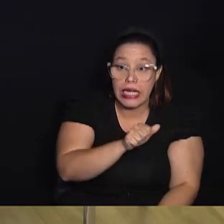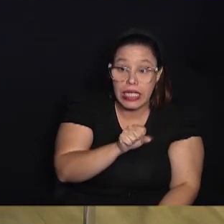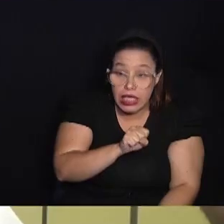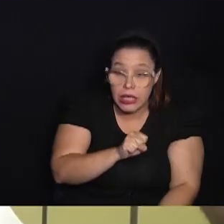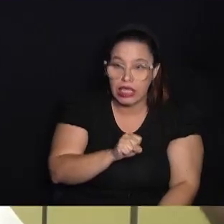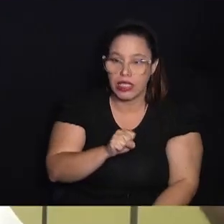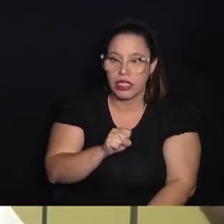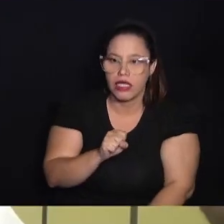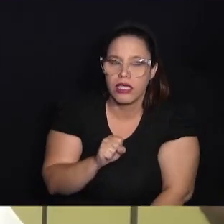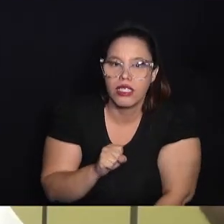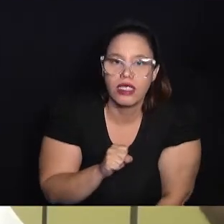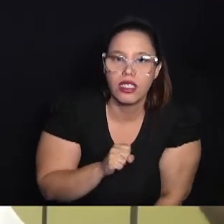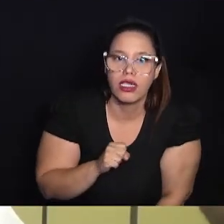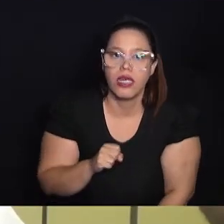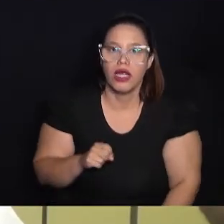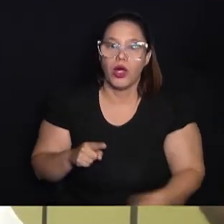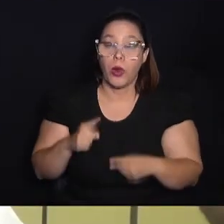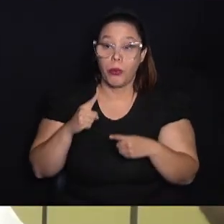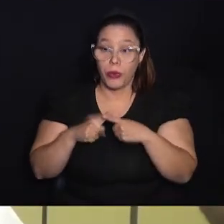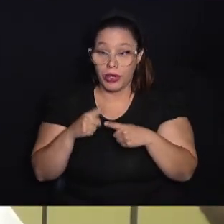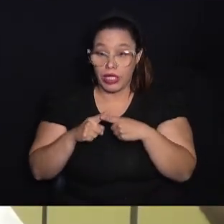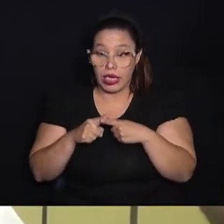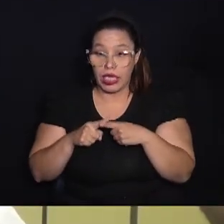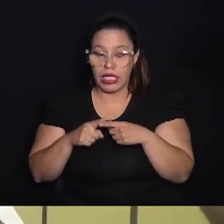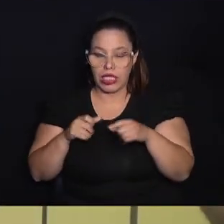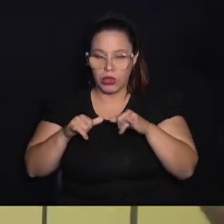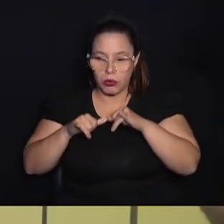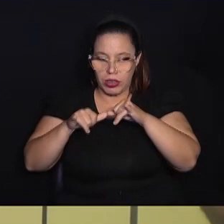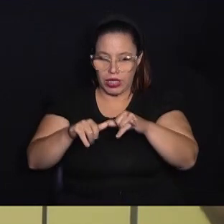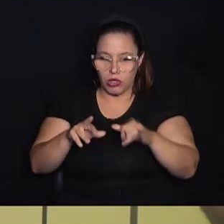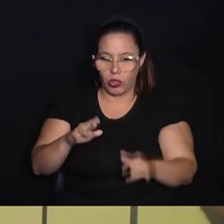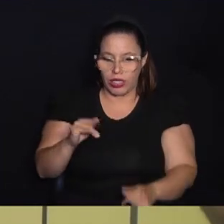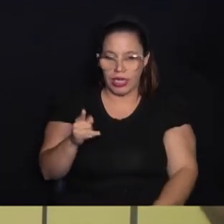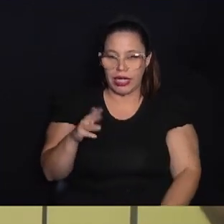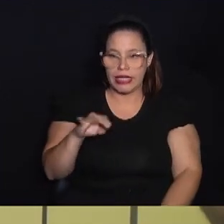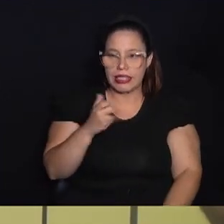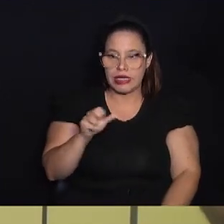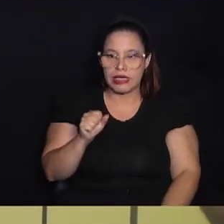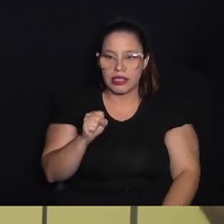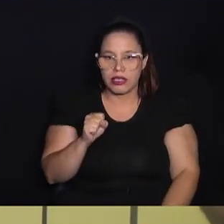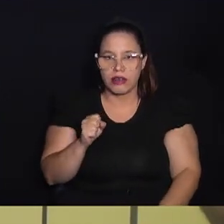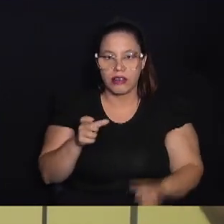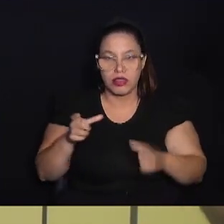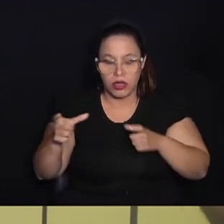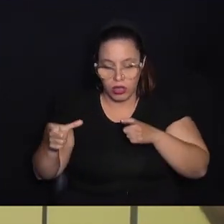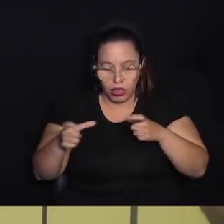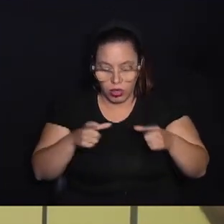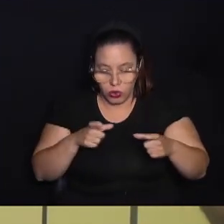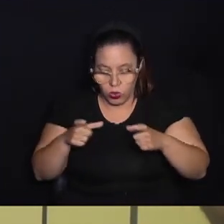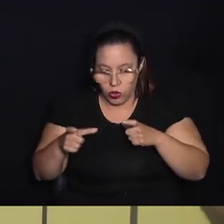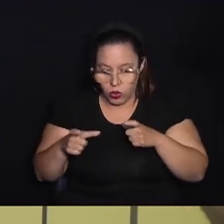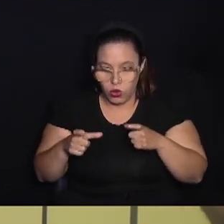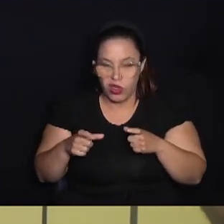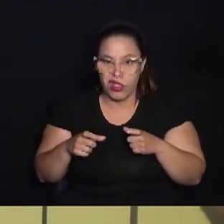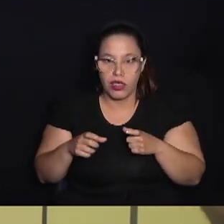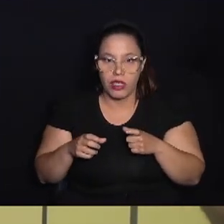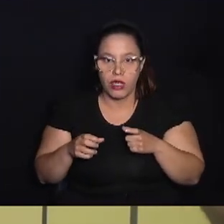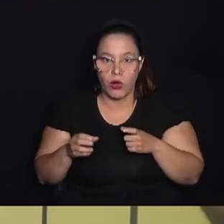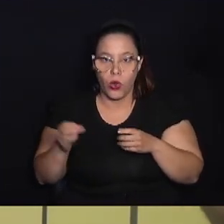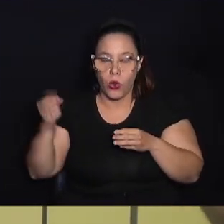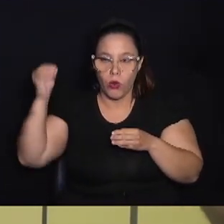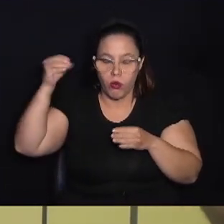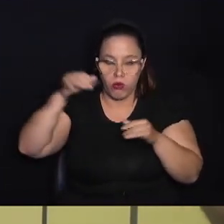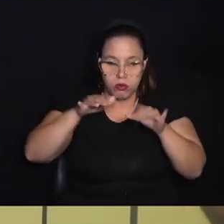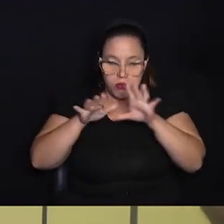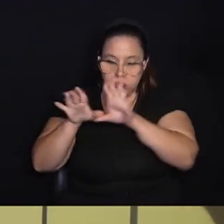andrinas também teve o mercado de hortaliças E aí nesse período que foi tinha um mercado de hortalizas voavam muitas Andorinhas por